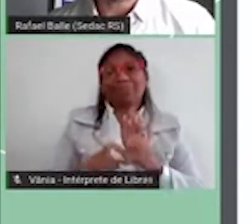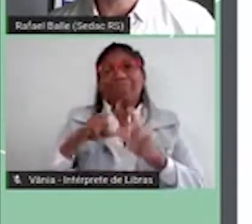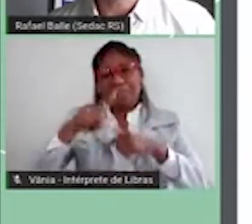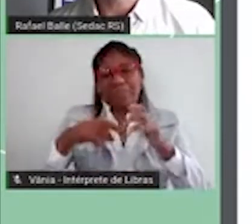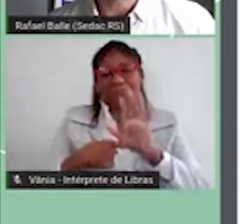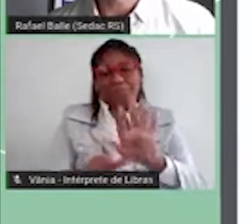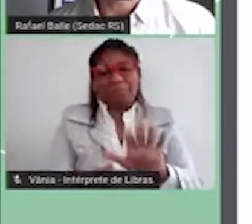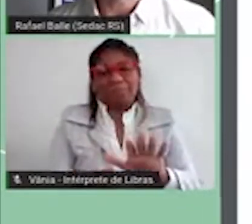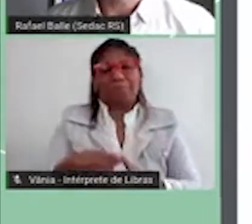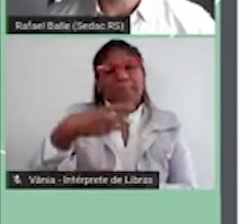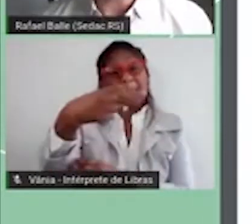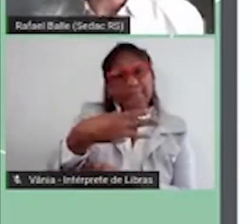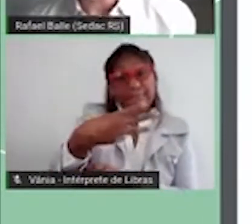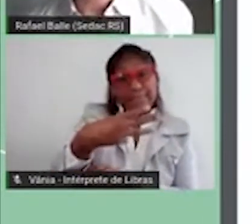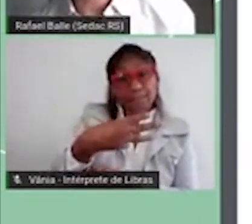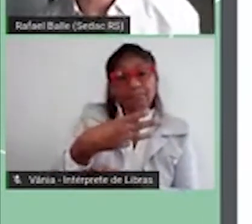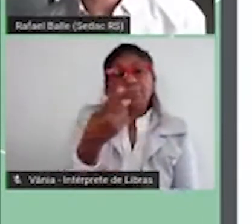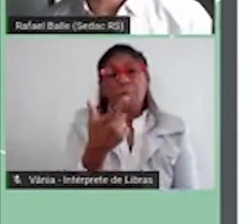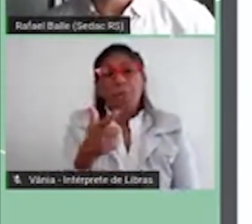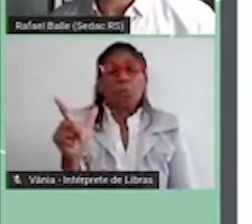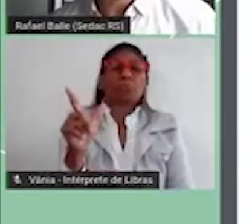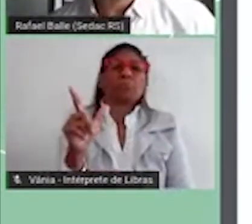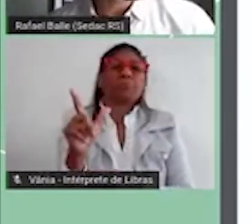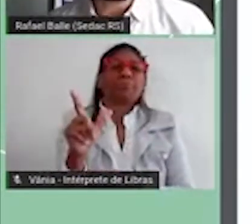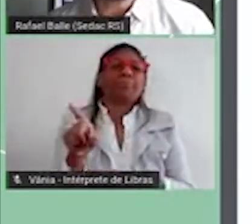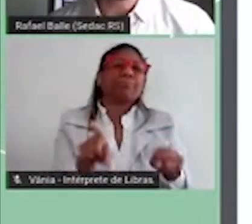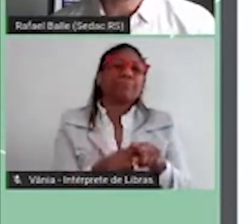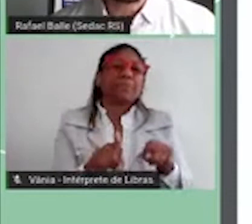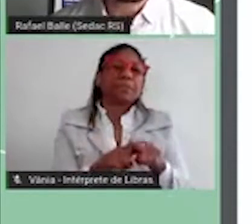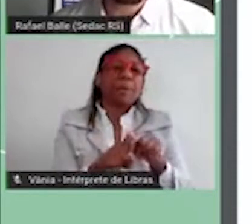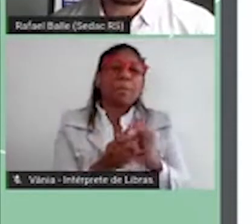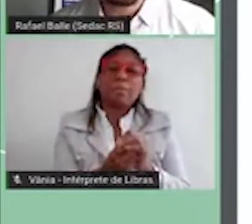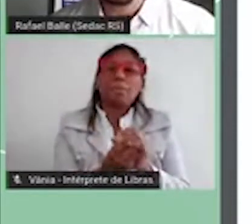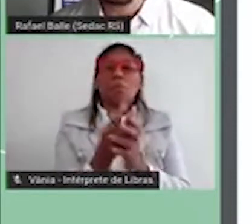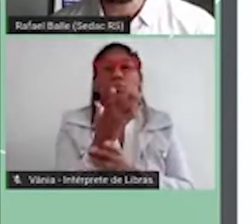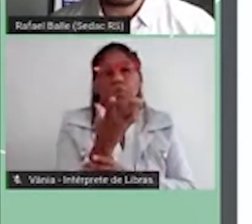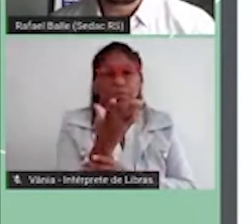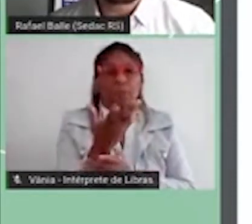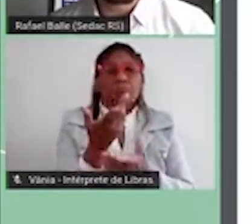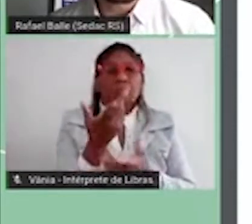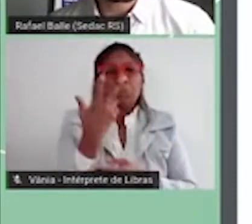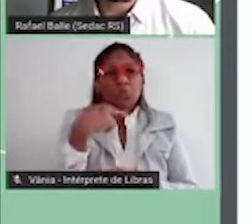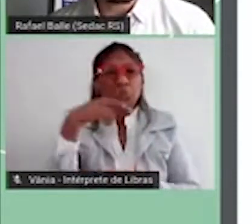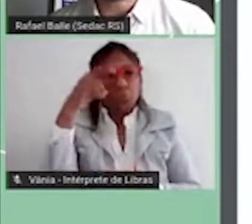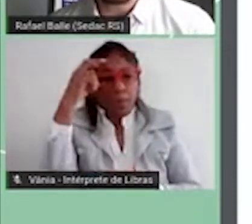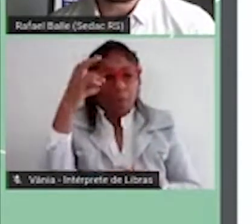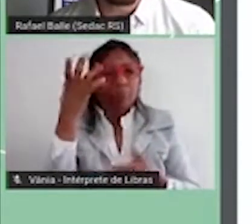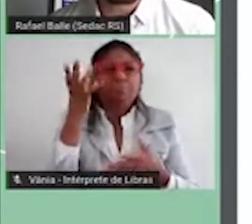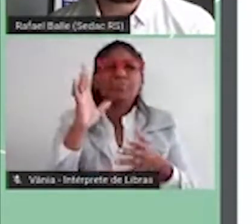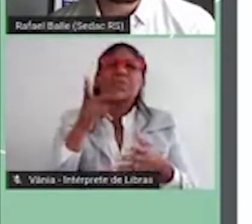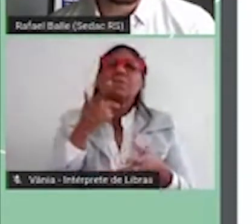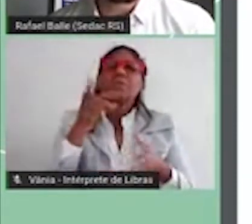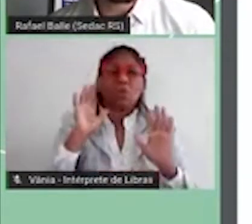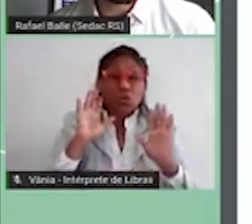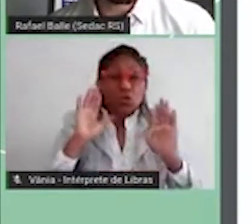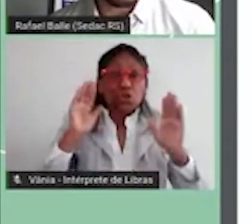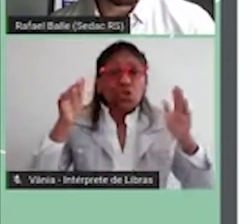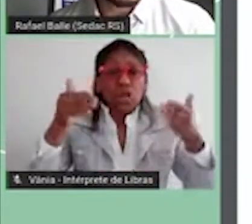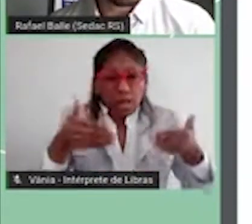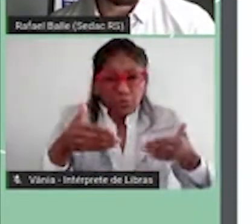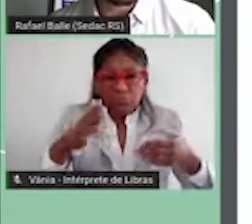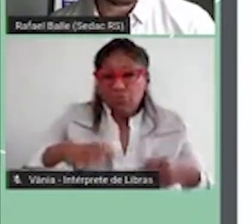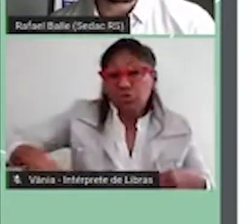essa um edital para produções culturais, aí a gente está falando diretamente da nossa população aqui do